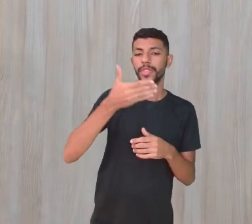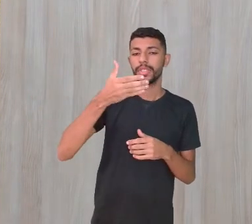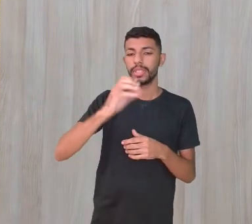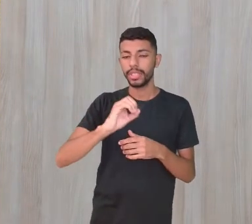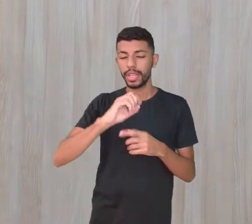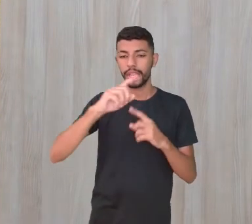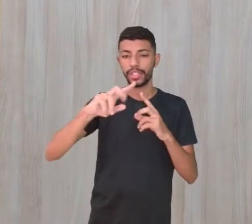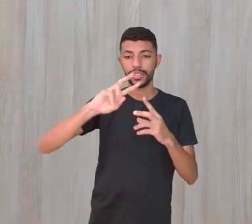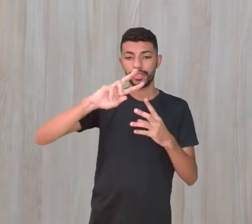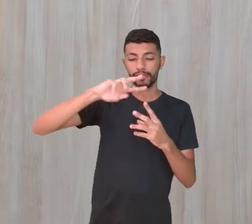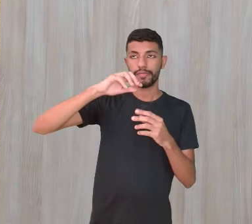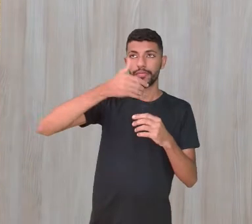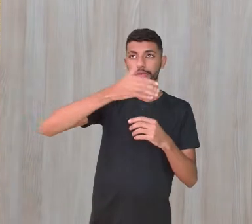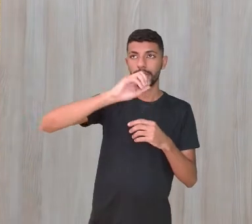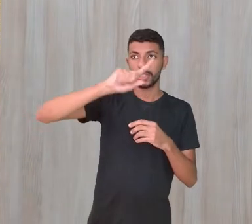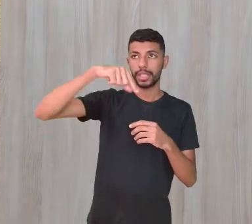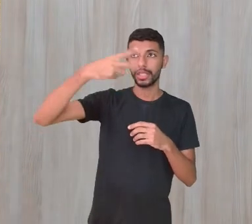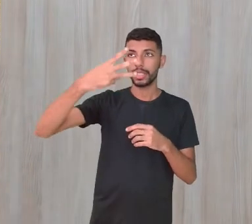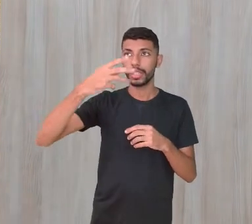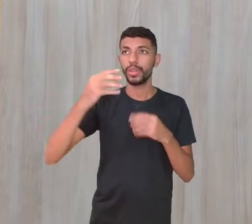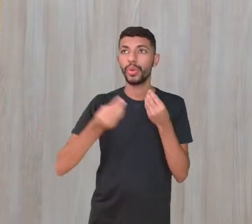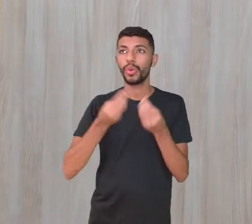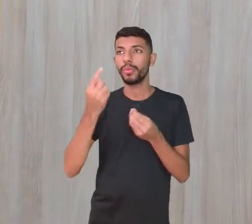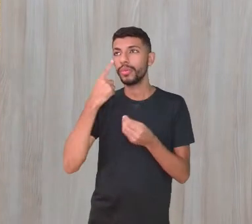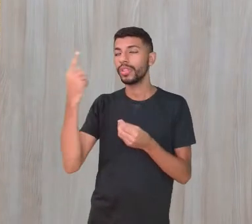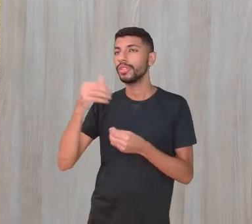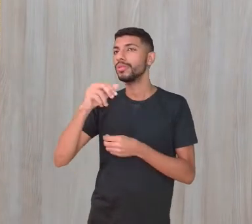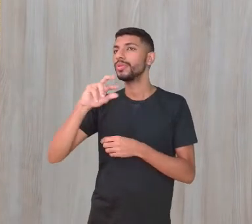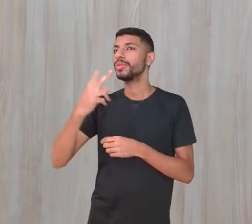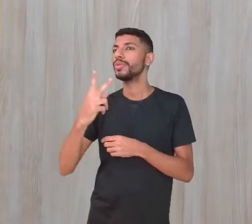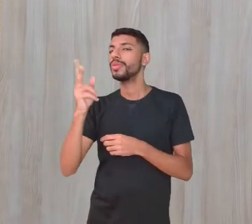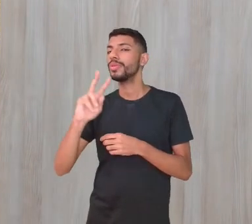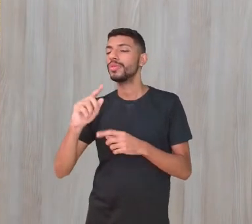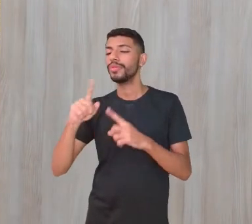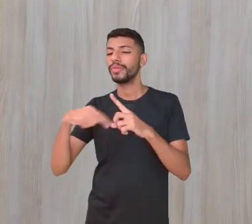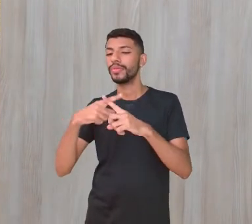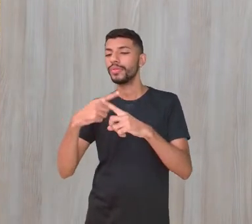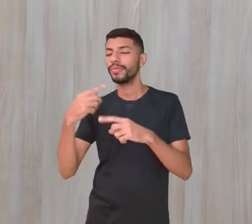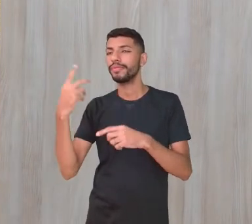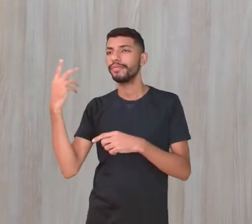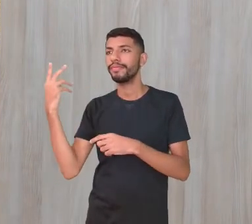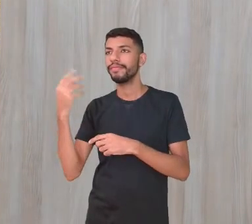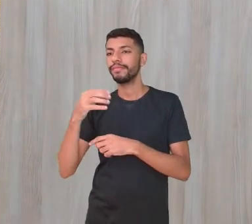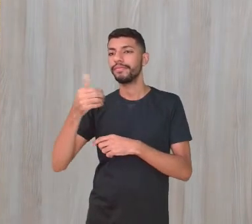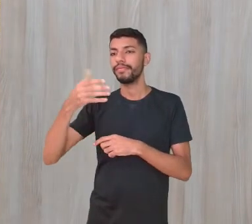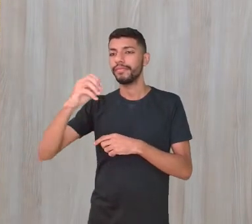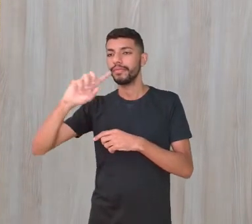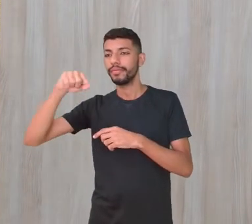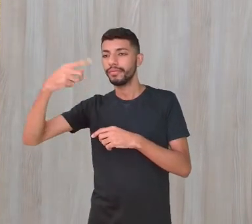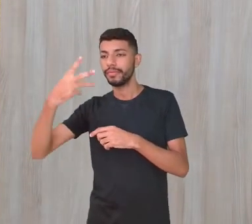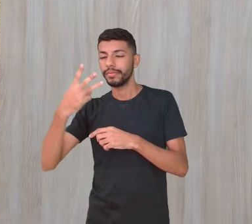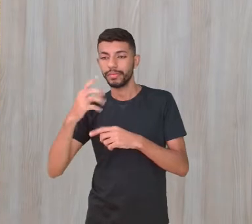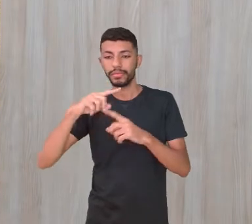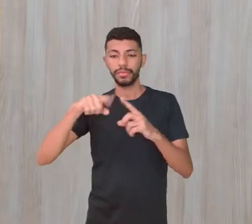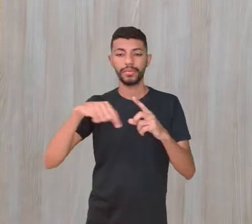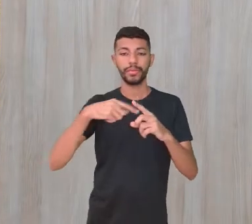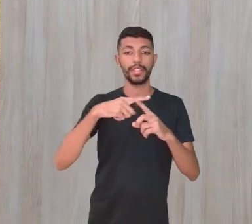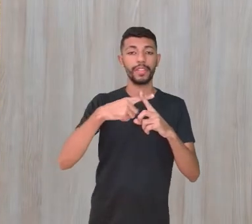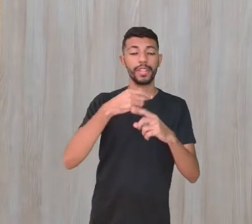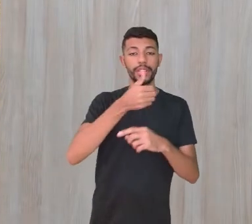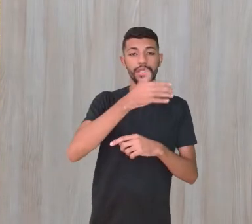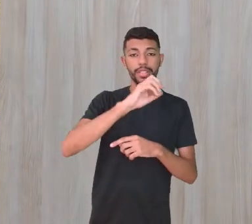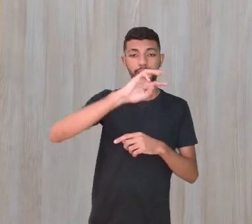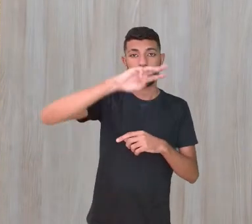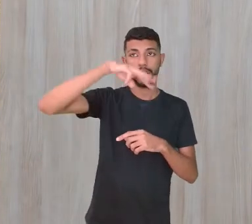a definição. Então, eu tenho aqui, ó, 10 elevado à terceira vezes 10 elevado à terceira. Repetir a base